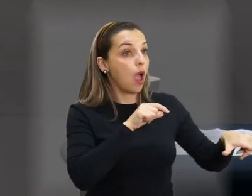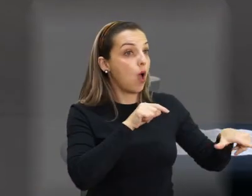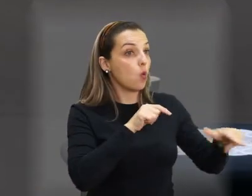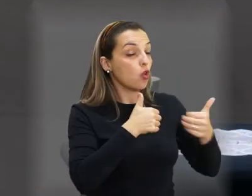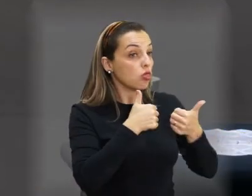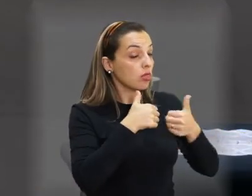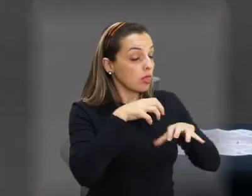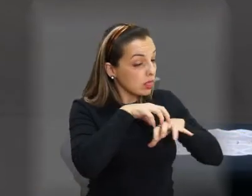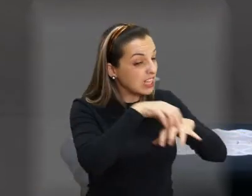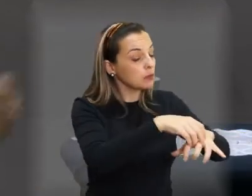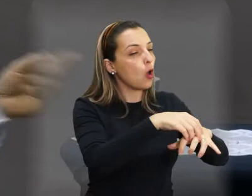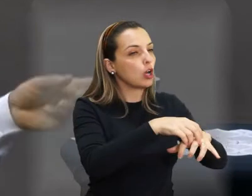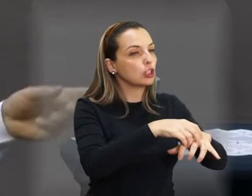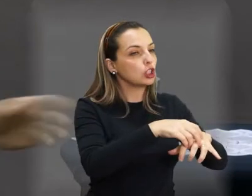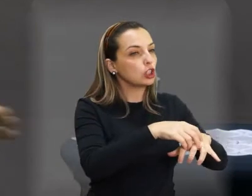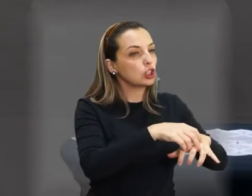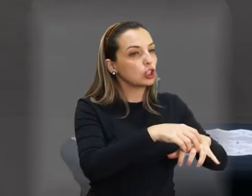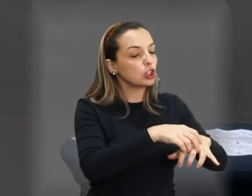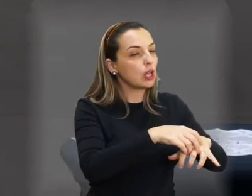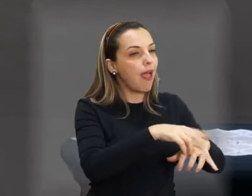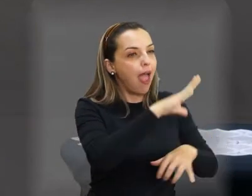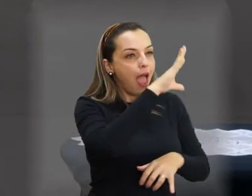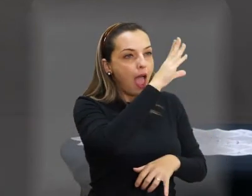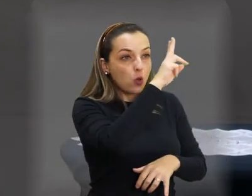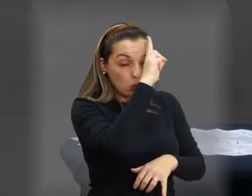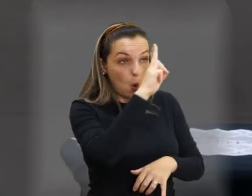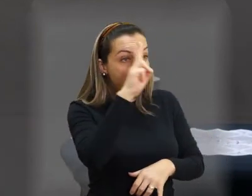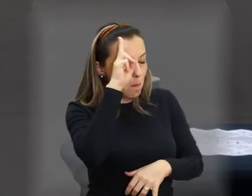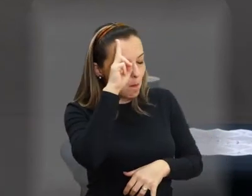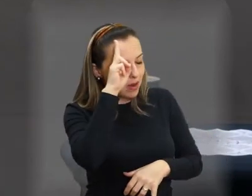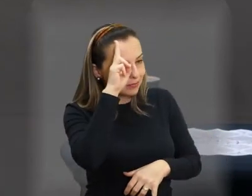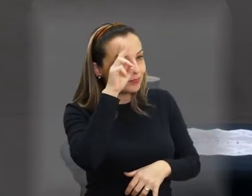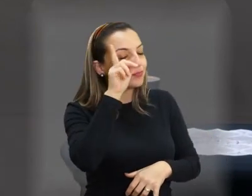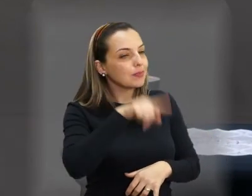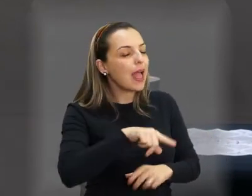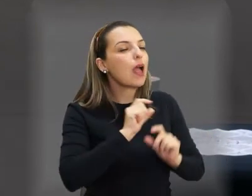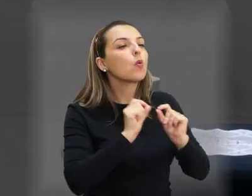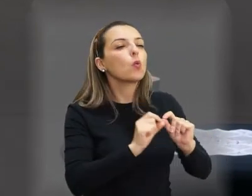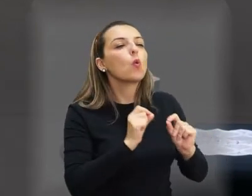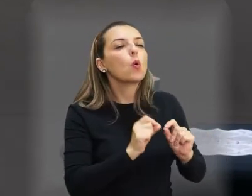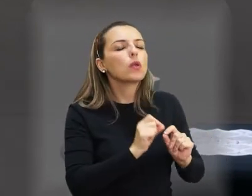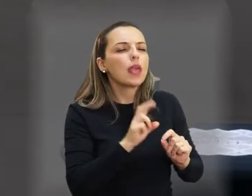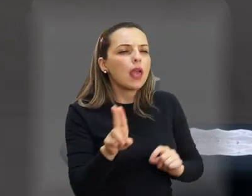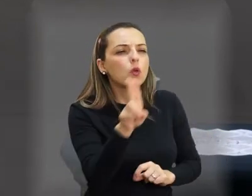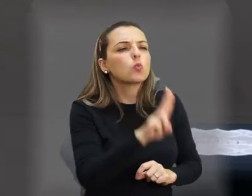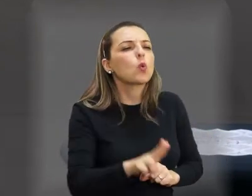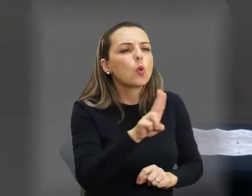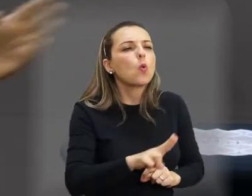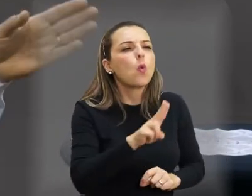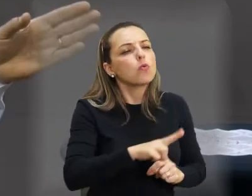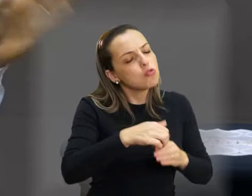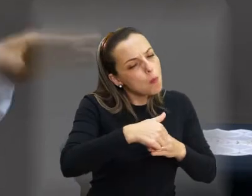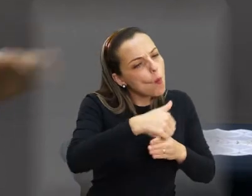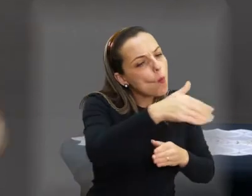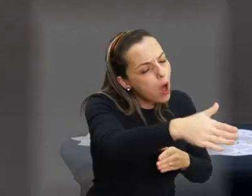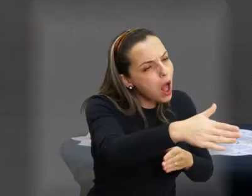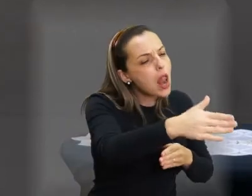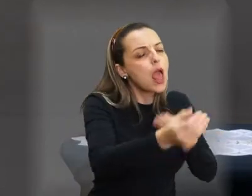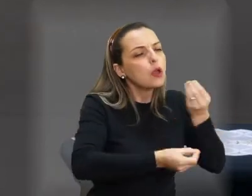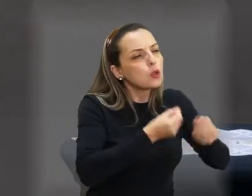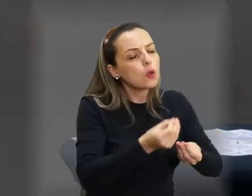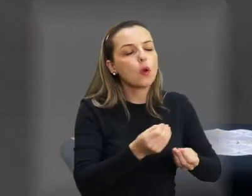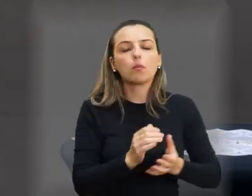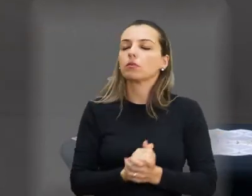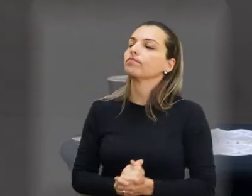município do transporte por aplicativo. Esse uso também do aplicativo no serviço público está indo além do que o